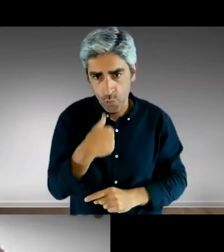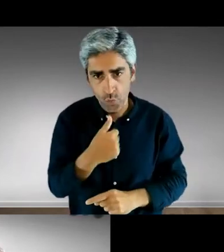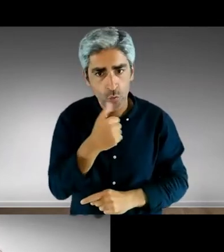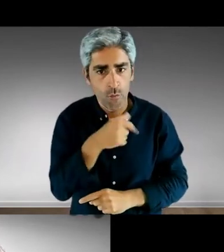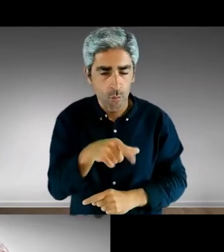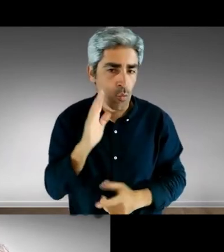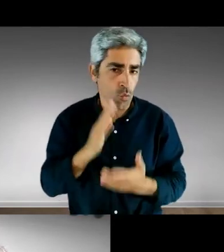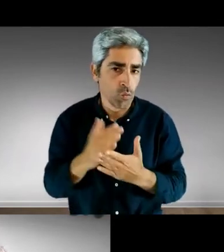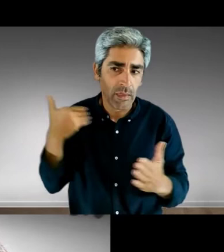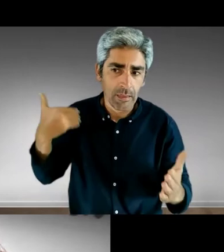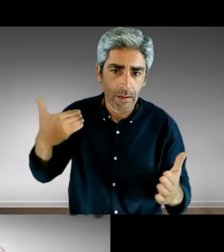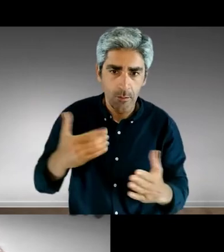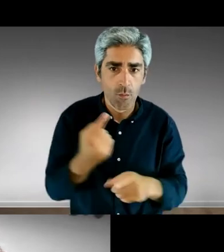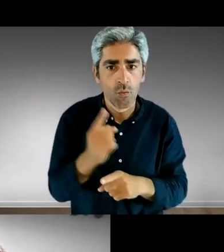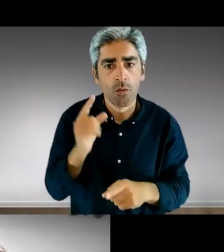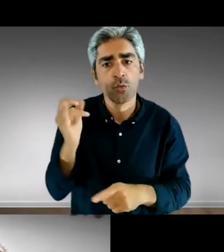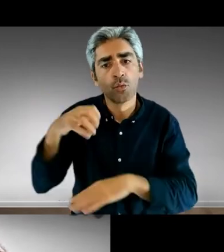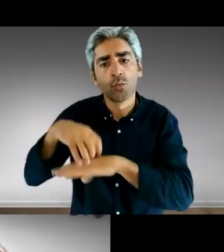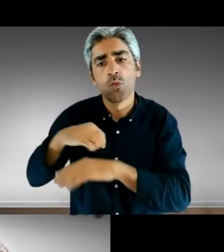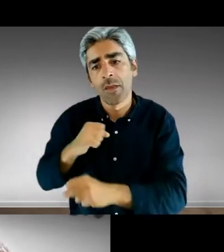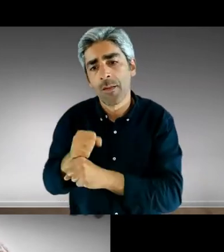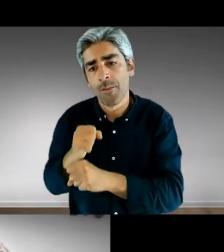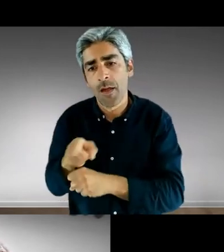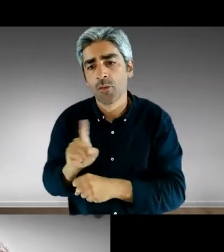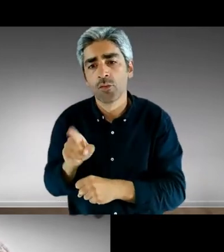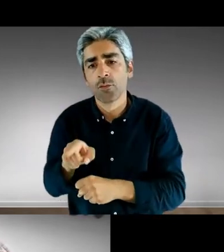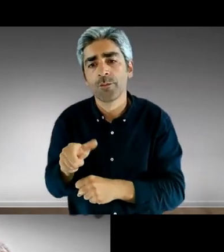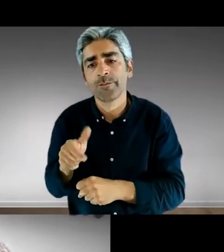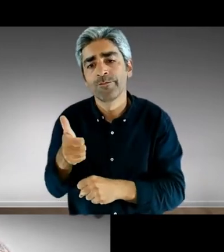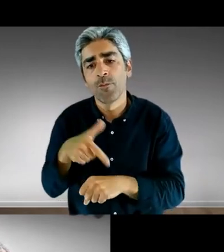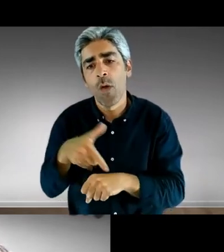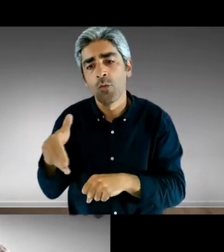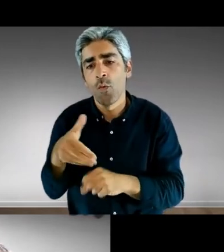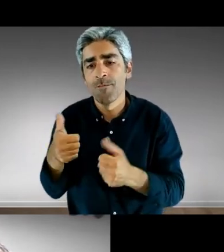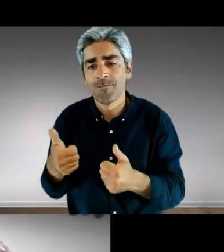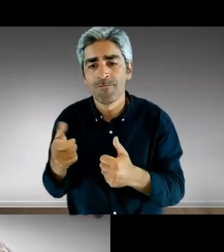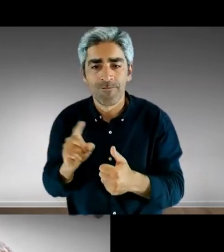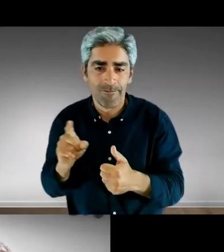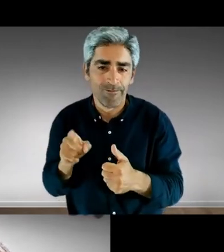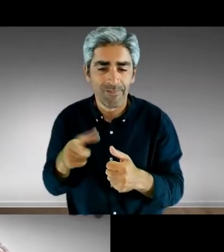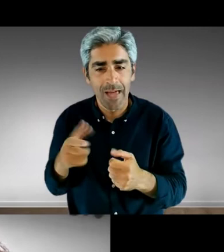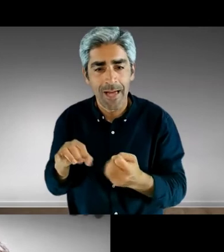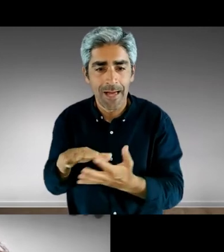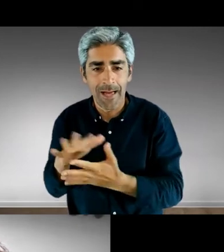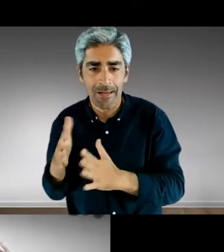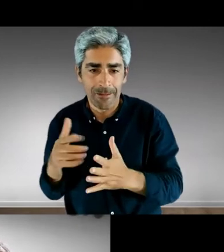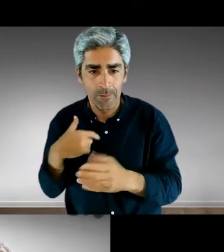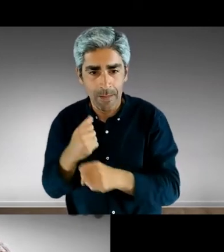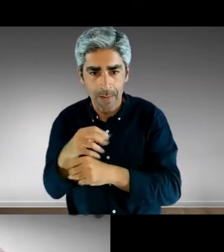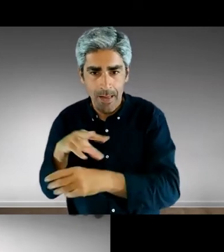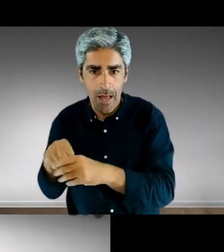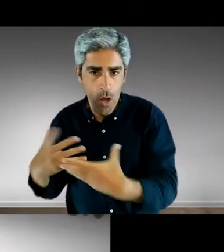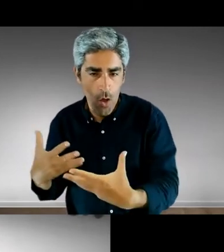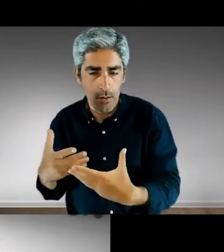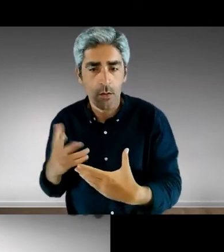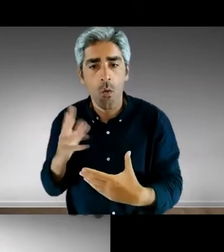últimos dias, dado que a organização onde eu trabalho não está propriamente a passar dias tranquilos, e por isso, quando